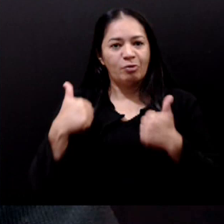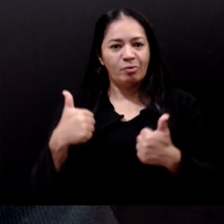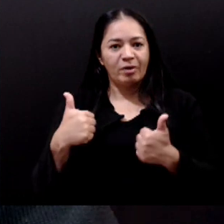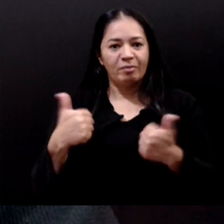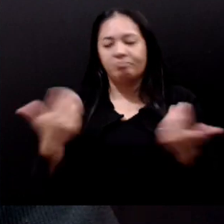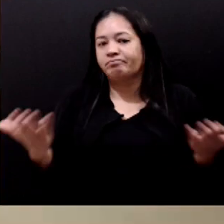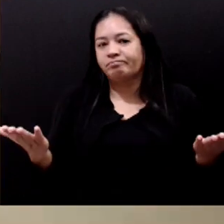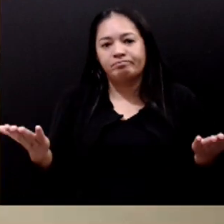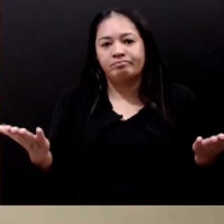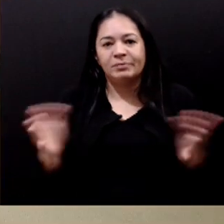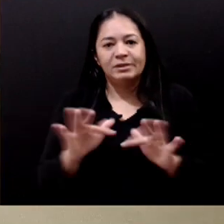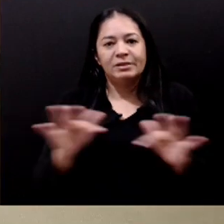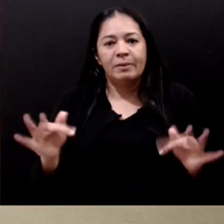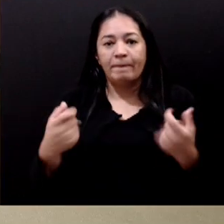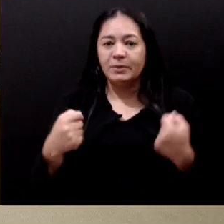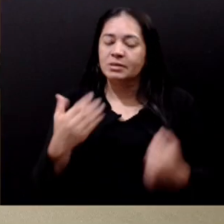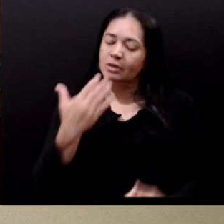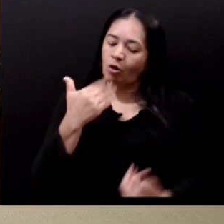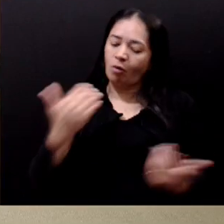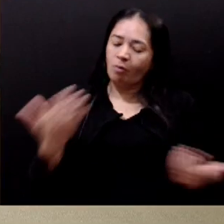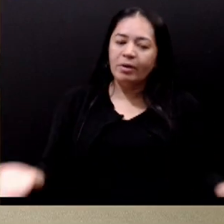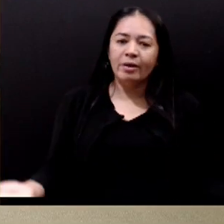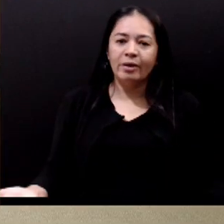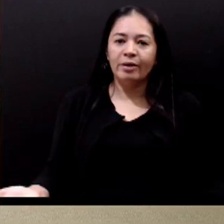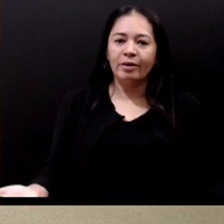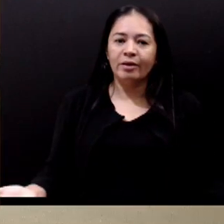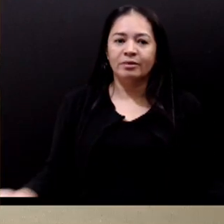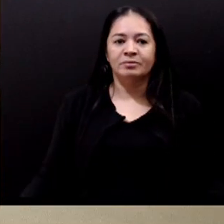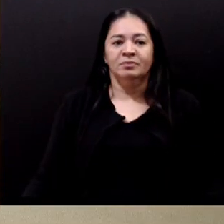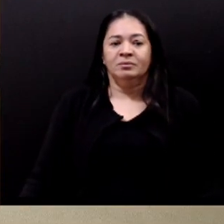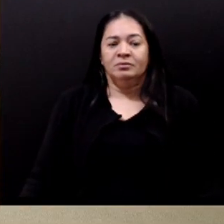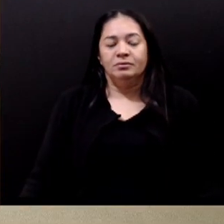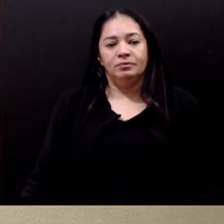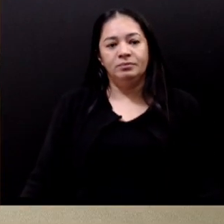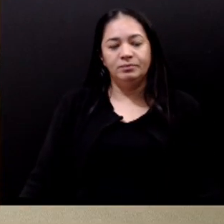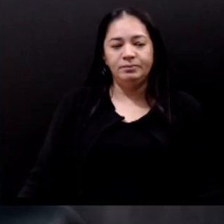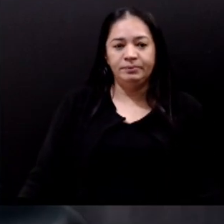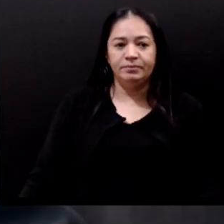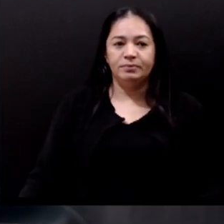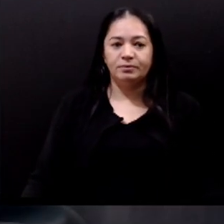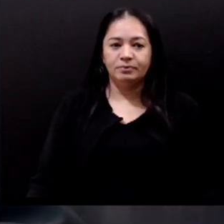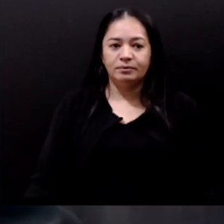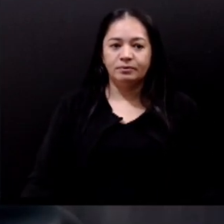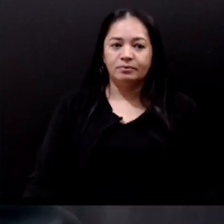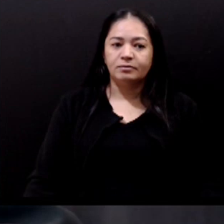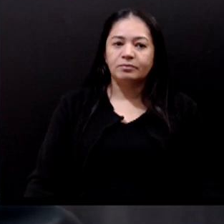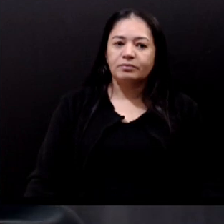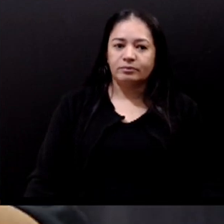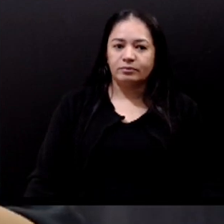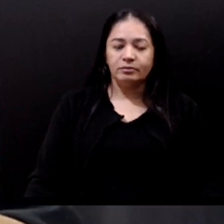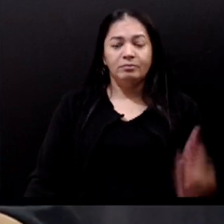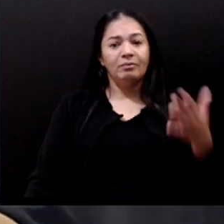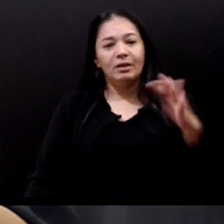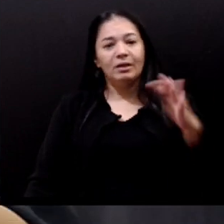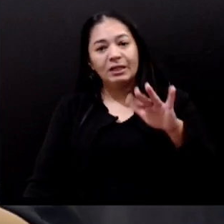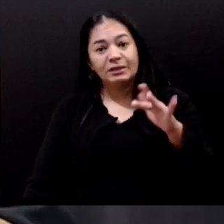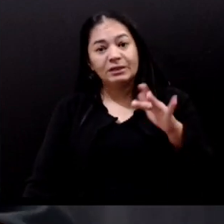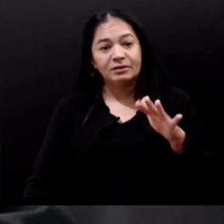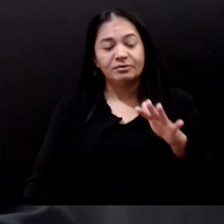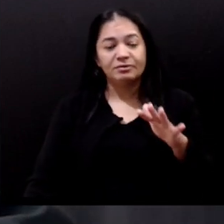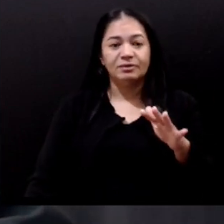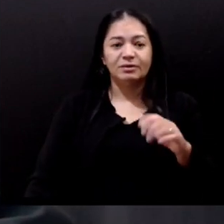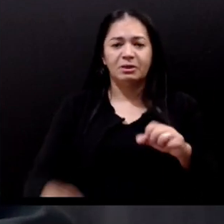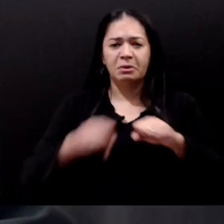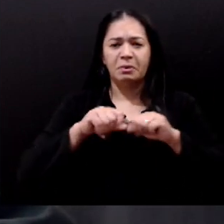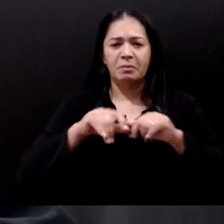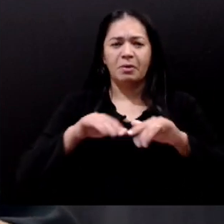Jéssica? Sim, é bom ter esse equilíbrio, sim. E muitas vezes, com a disseminação dessas